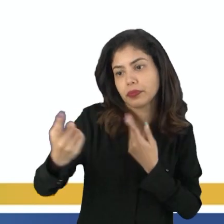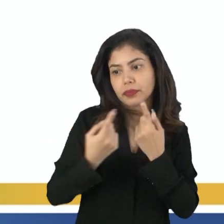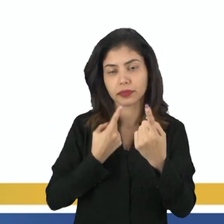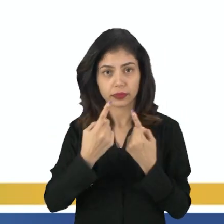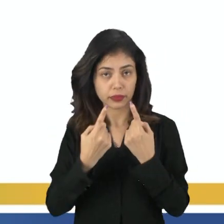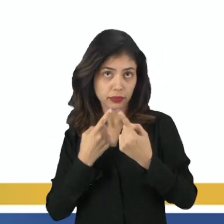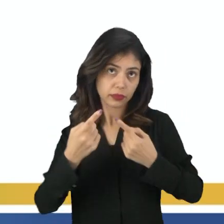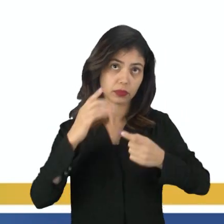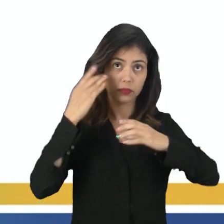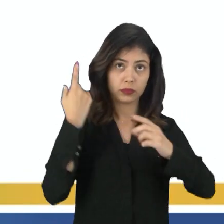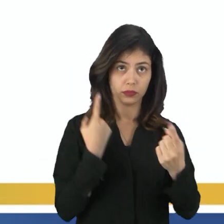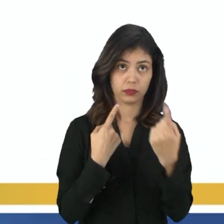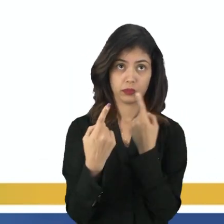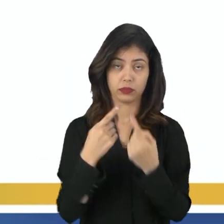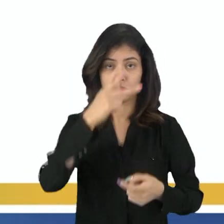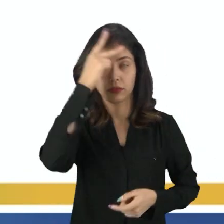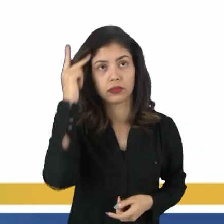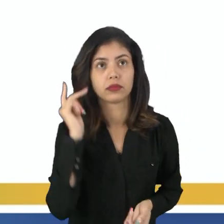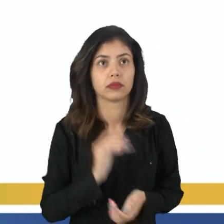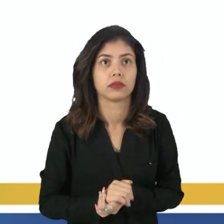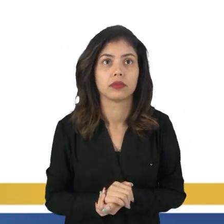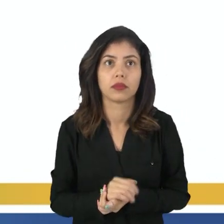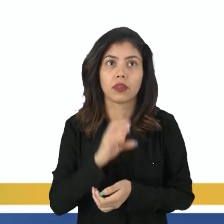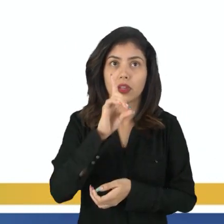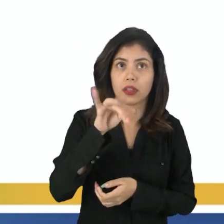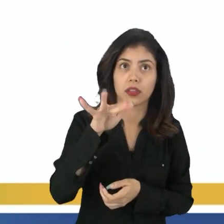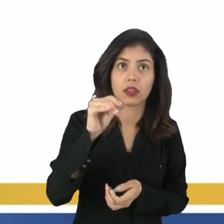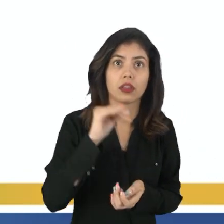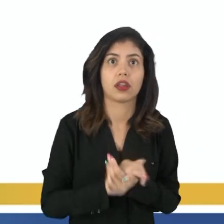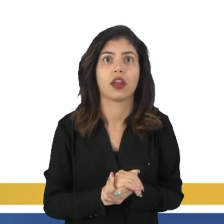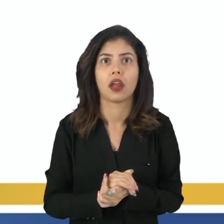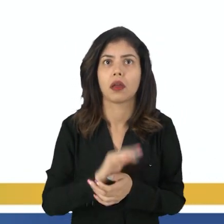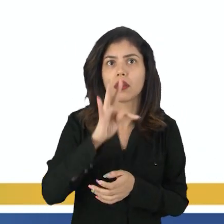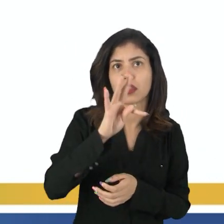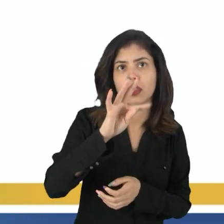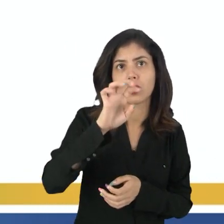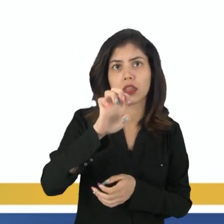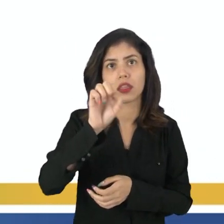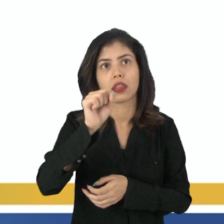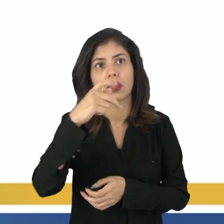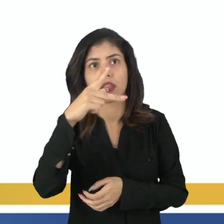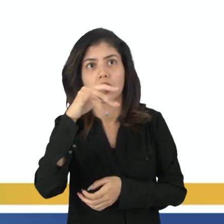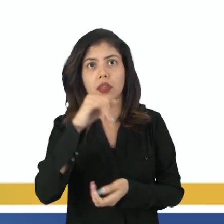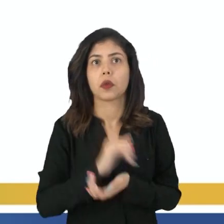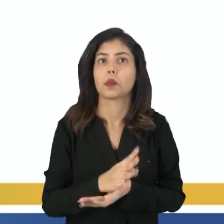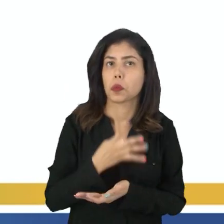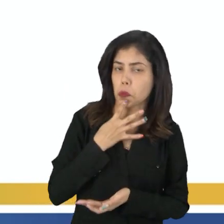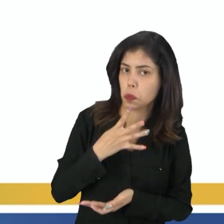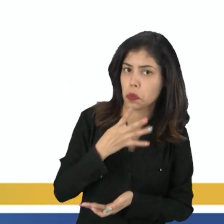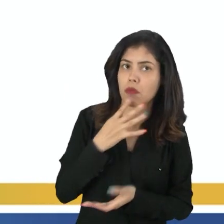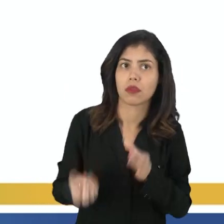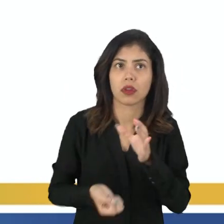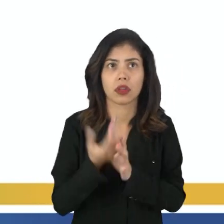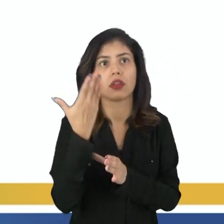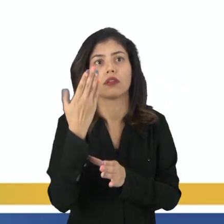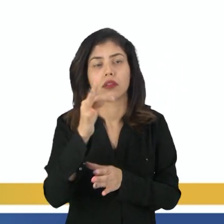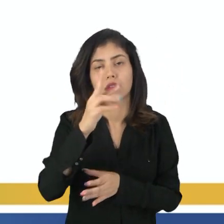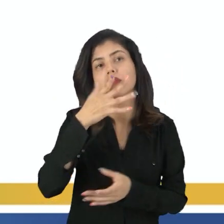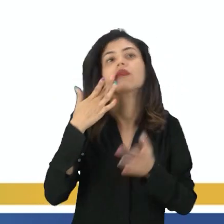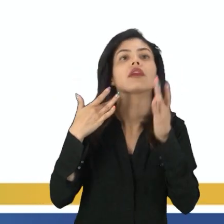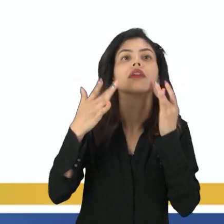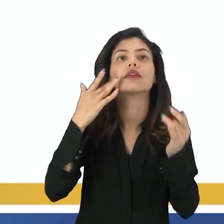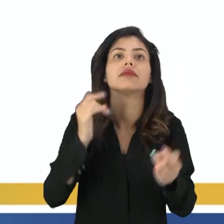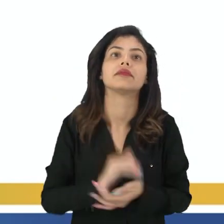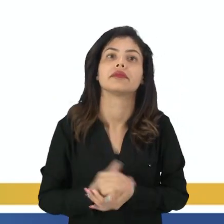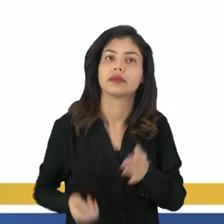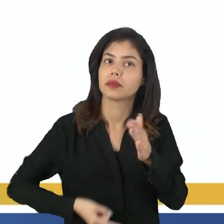diálogo com o coro. Bem, a ousadia de tal atitude fez com que Téspis fosse reconhecido como criador